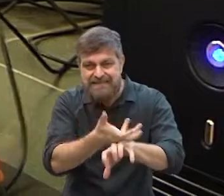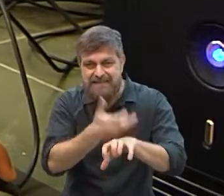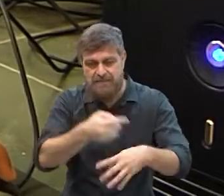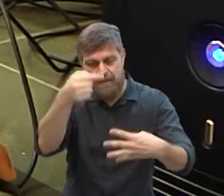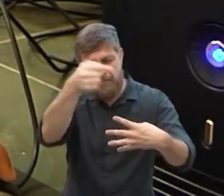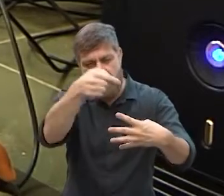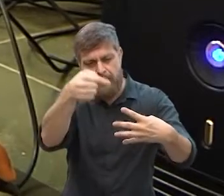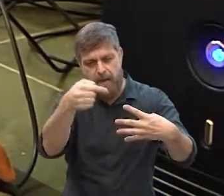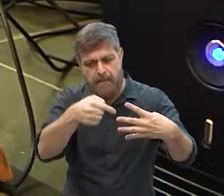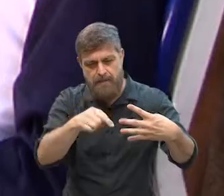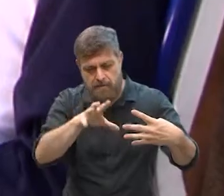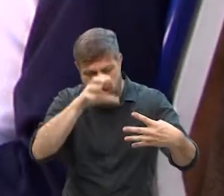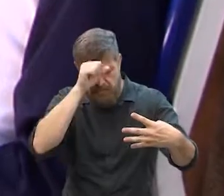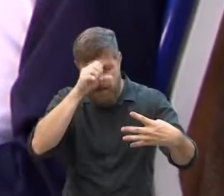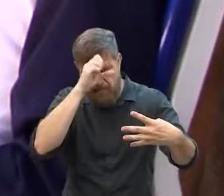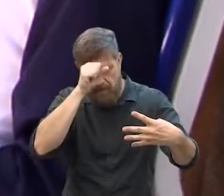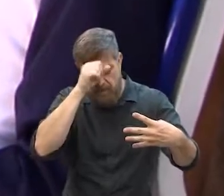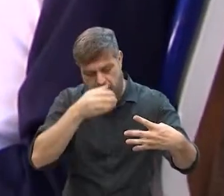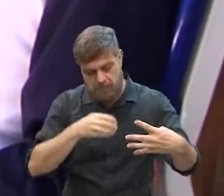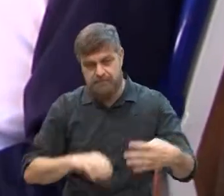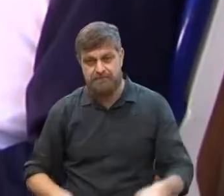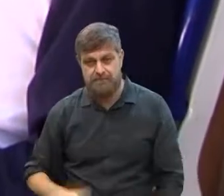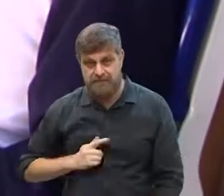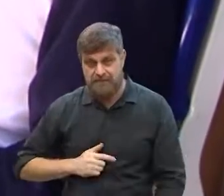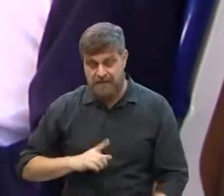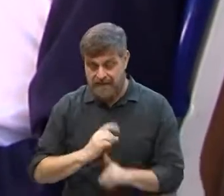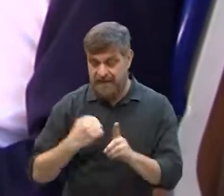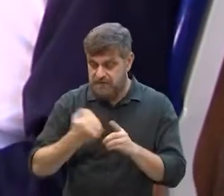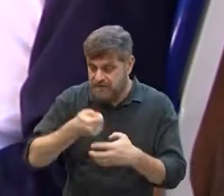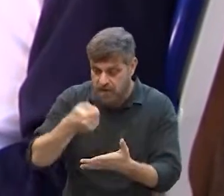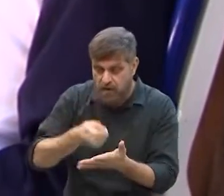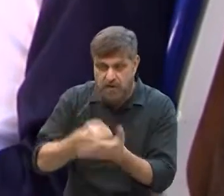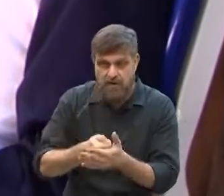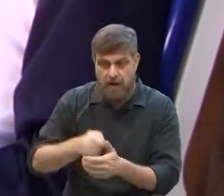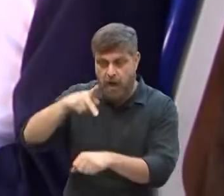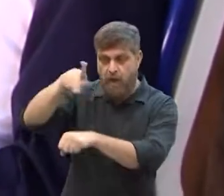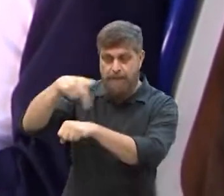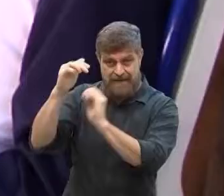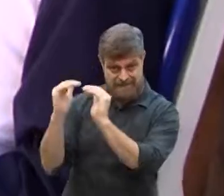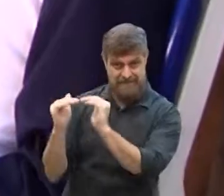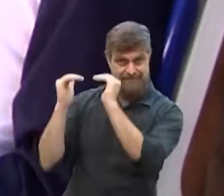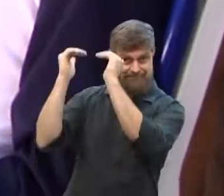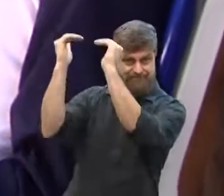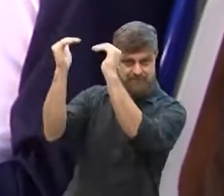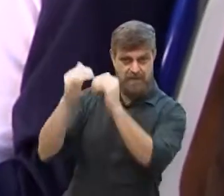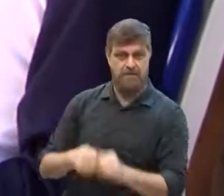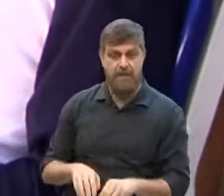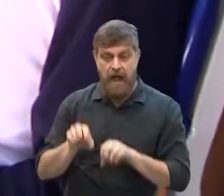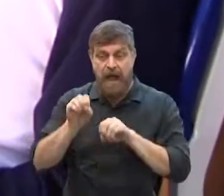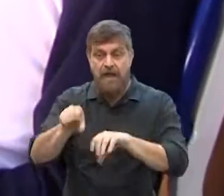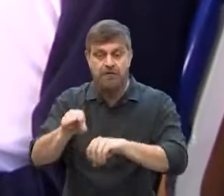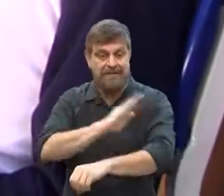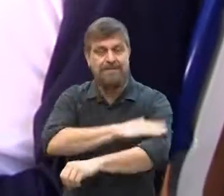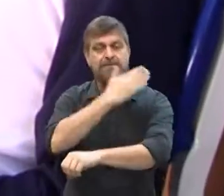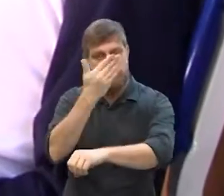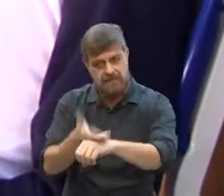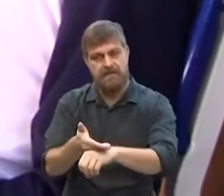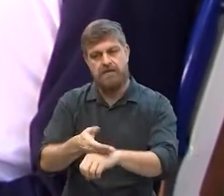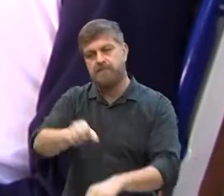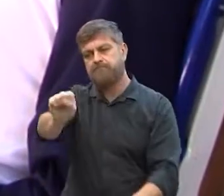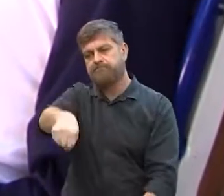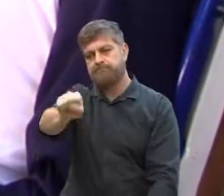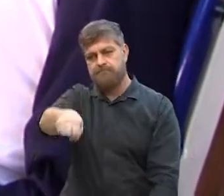disciplinas, né? Então é uma exigência hoje até da sociedade. Os países mais desenvolvidos, a educação é integral,